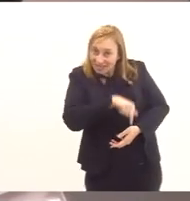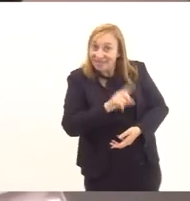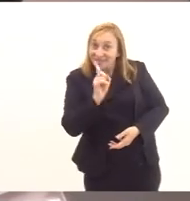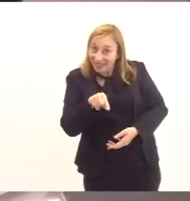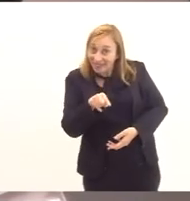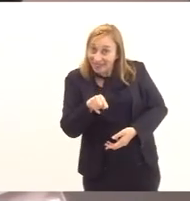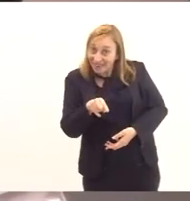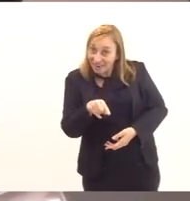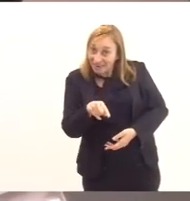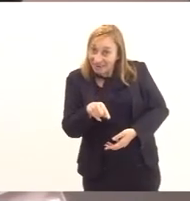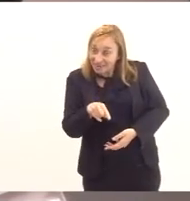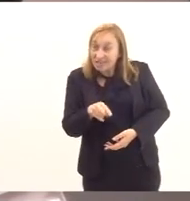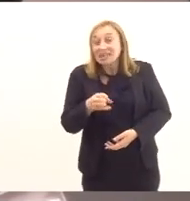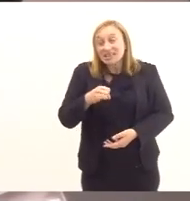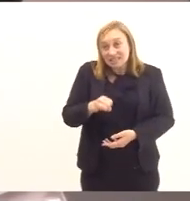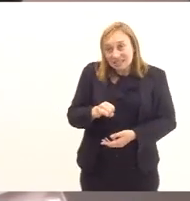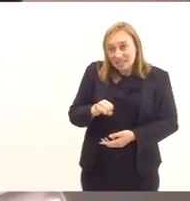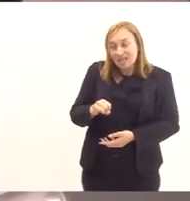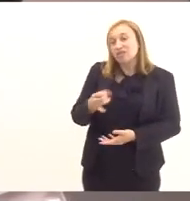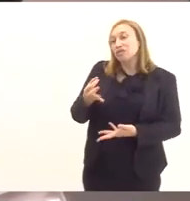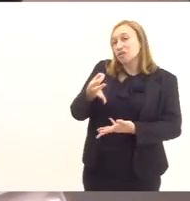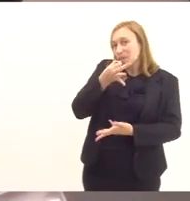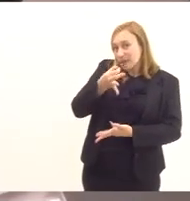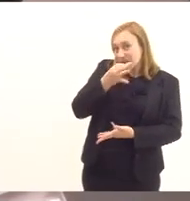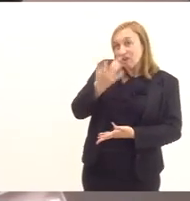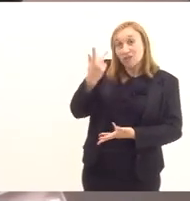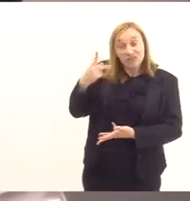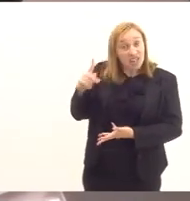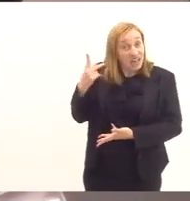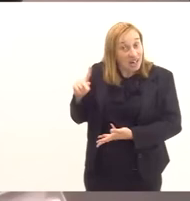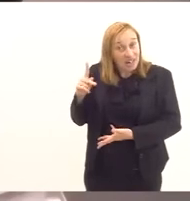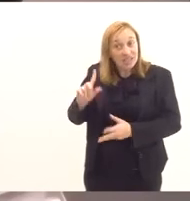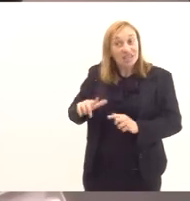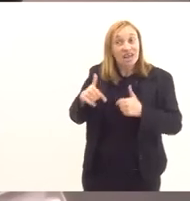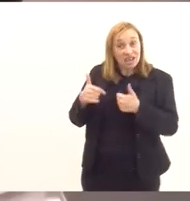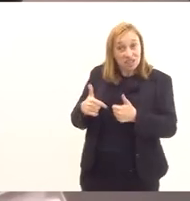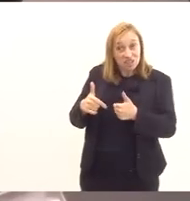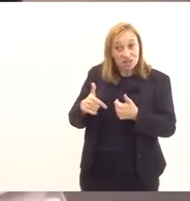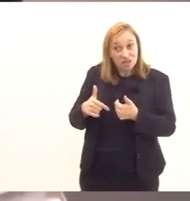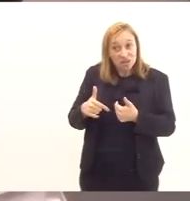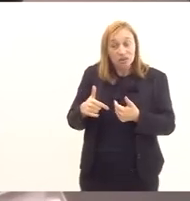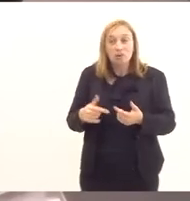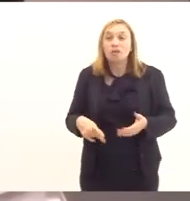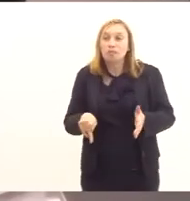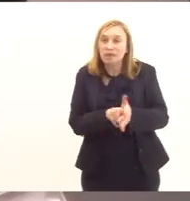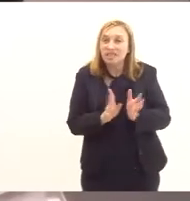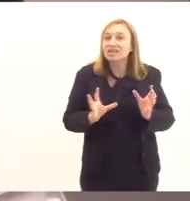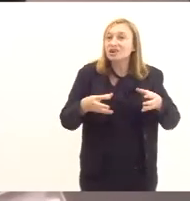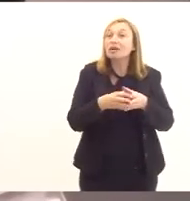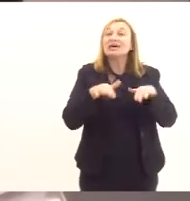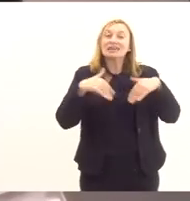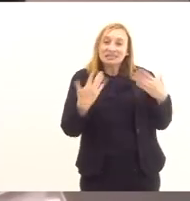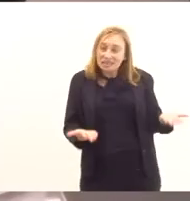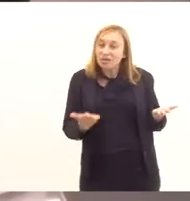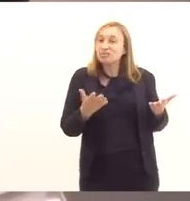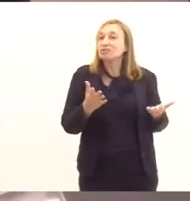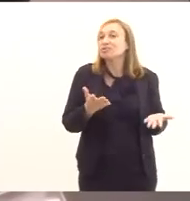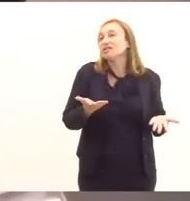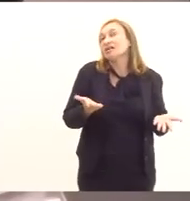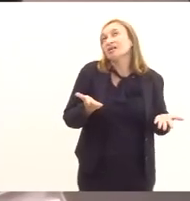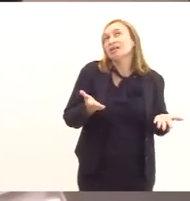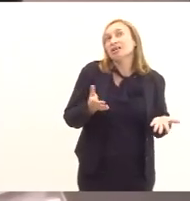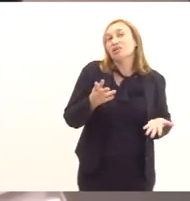Se fosse o caso dele opinar e enfim gente atuar como um membro dessa comissão Então é só